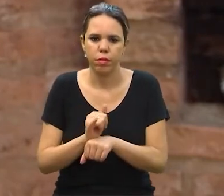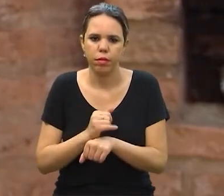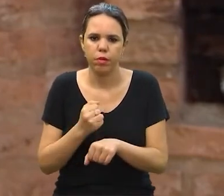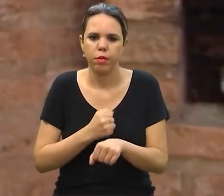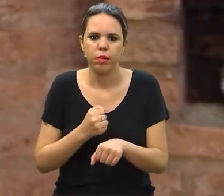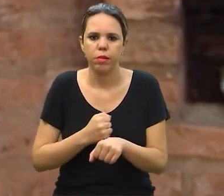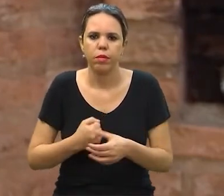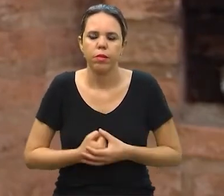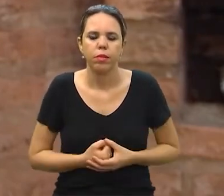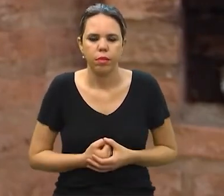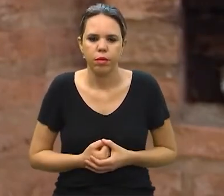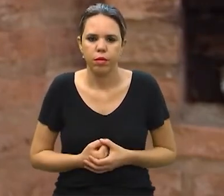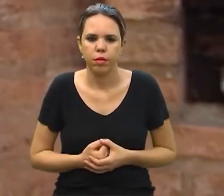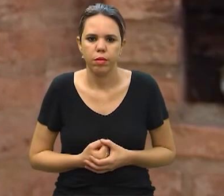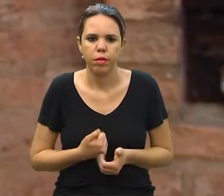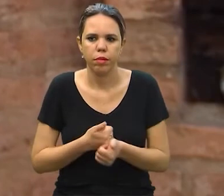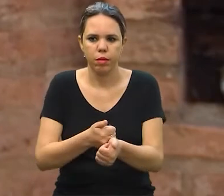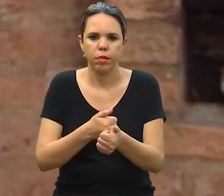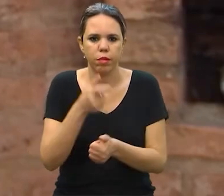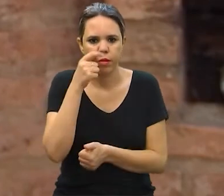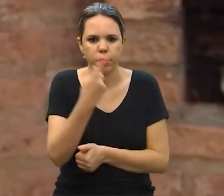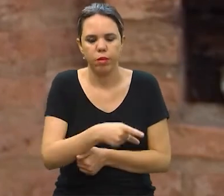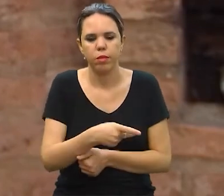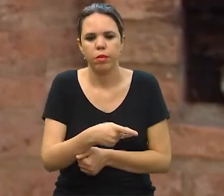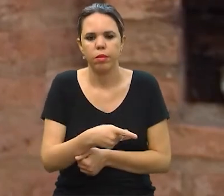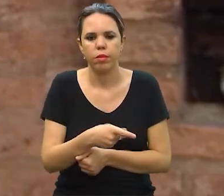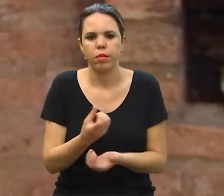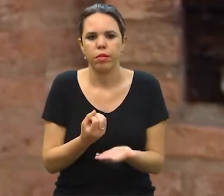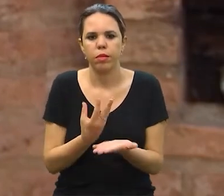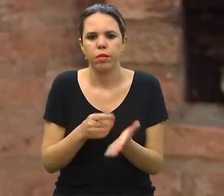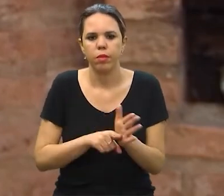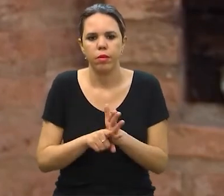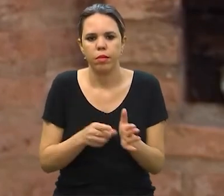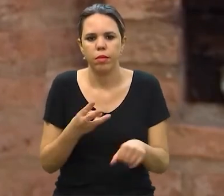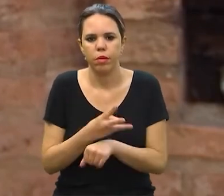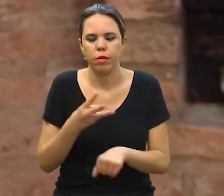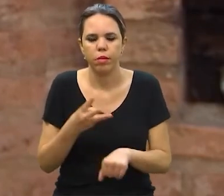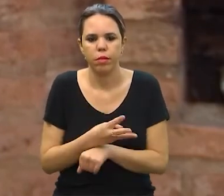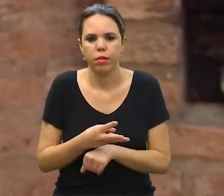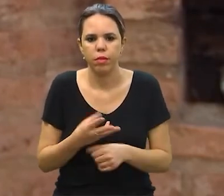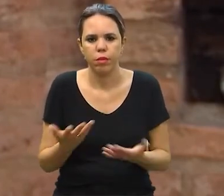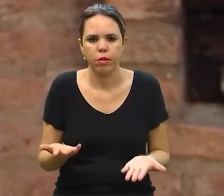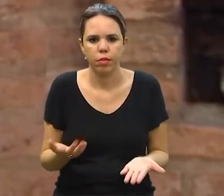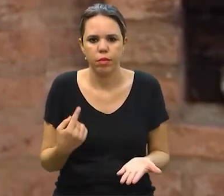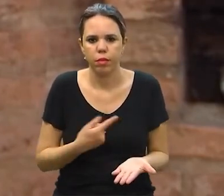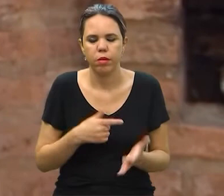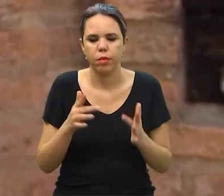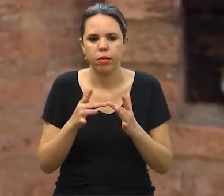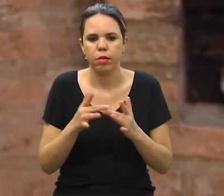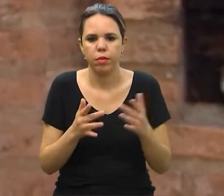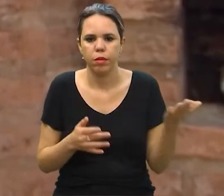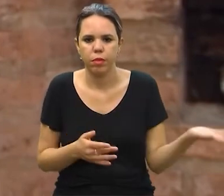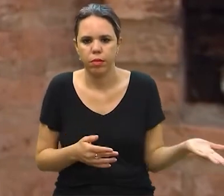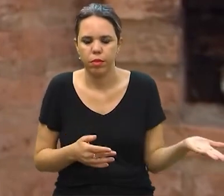tem receitas. Então, acompanha a gente lá, tem todos os nossos dados, WhatsApp, todos os nossos contatos